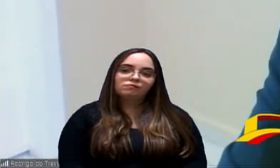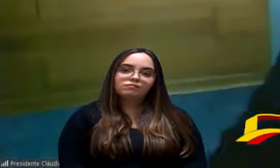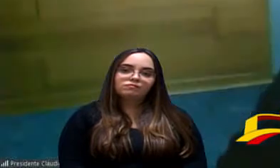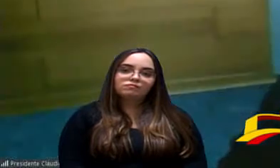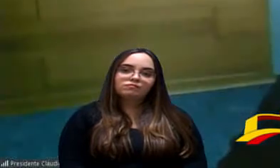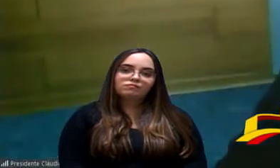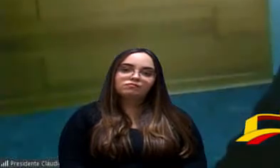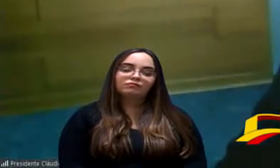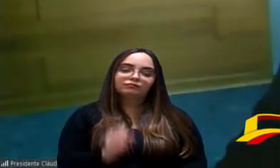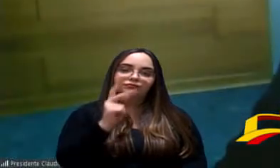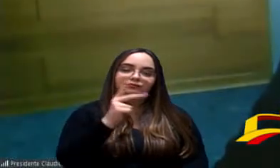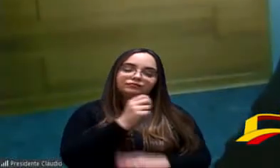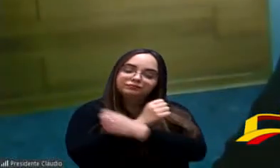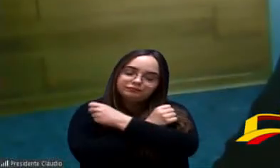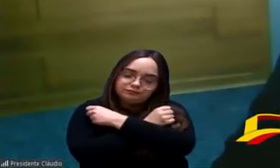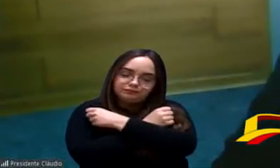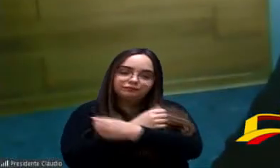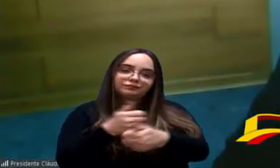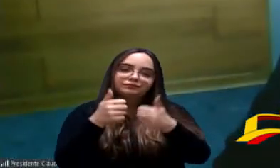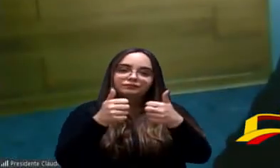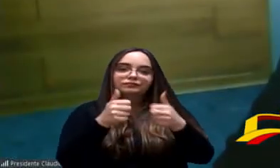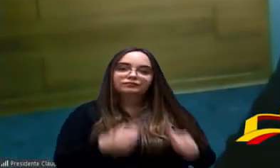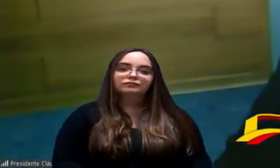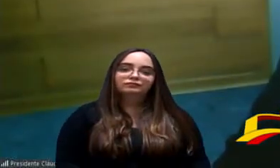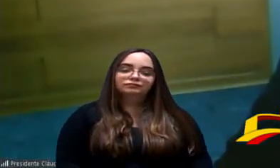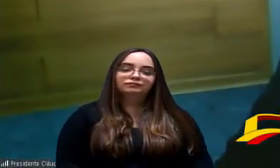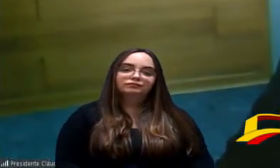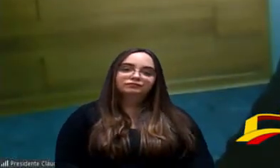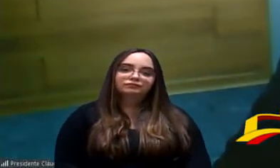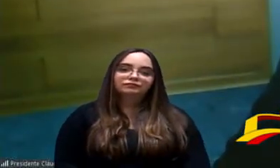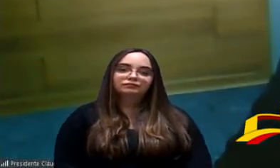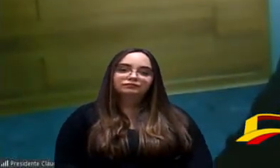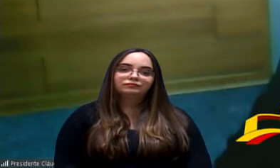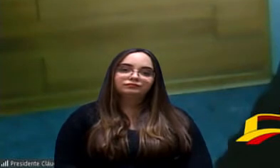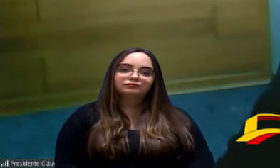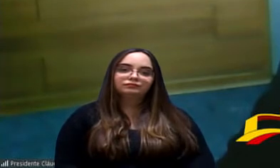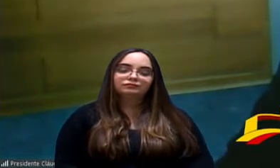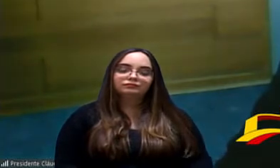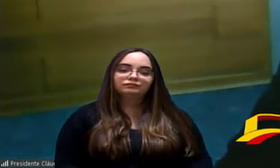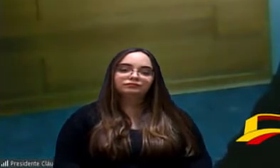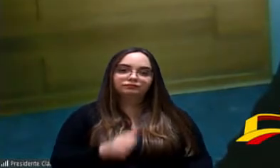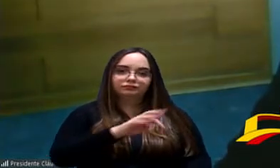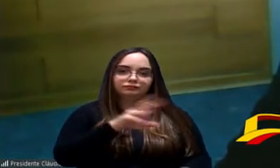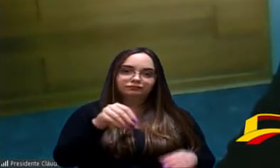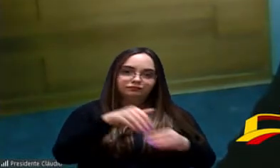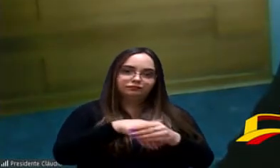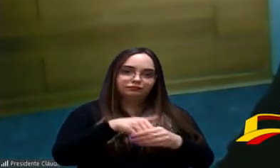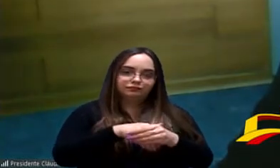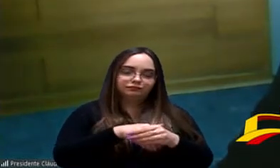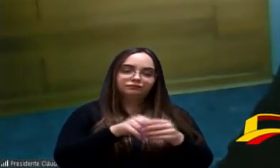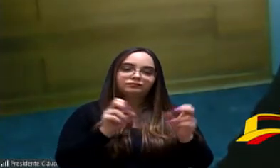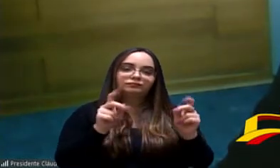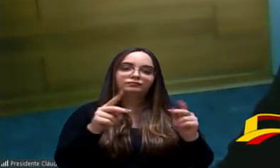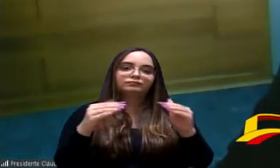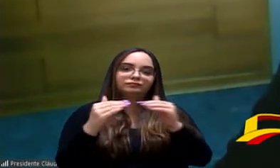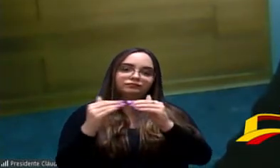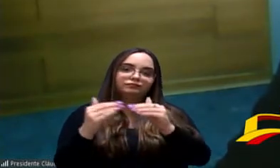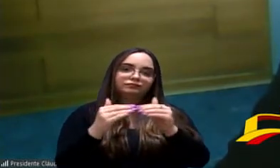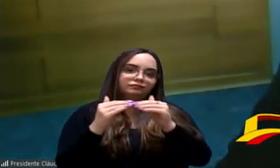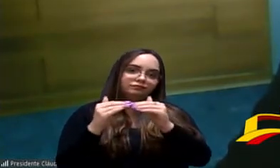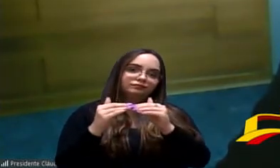Um abraço, vereador. Mas nós estamos novamente aqui. Eu coloquei em votação, os vereadores concordam, pelo menos está